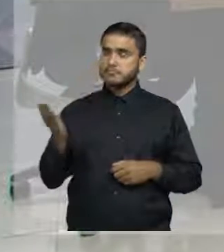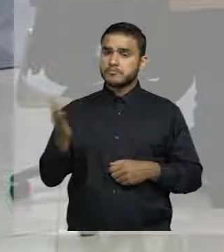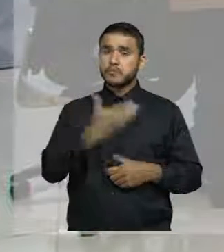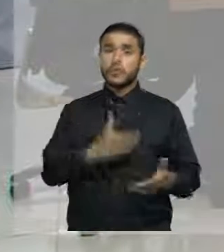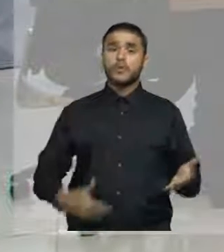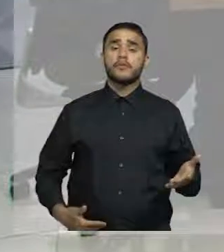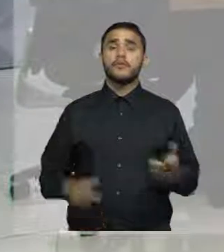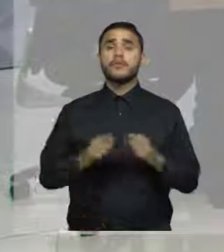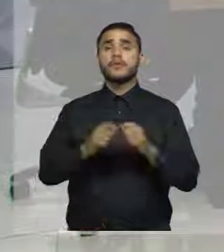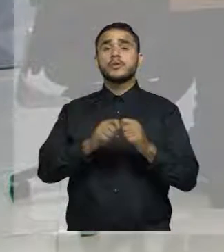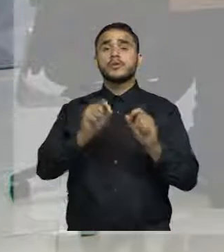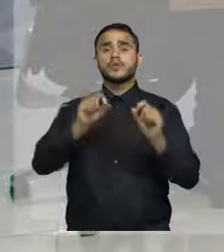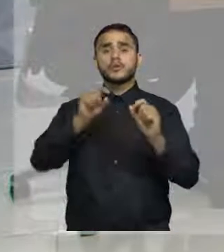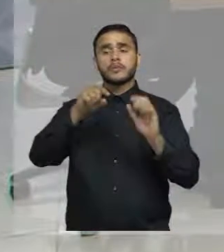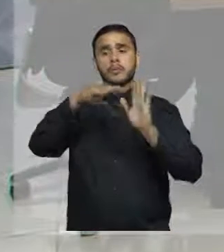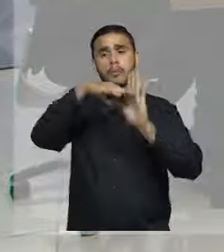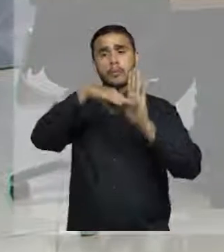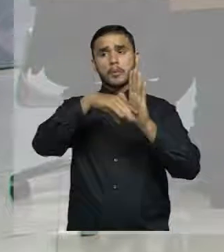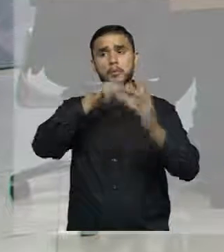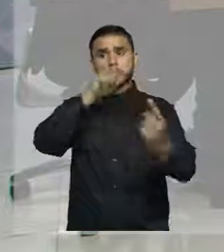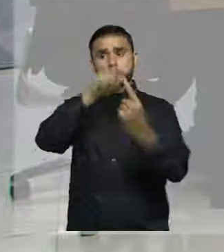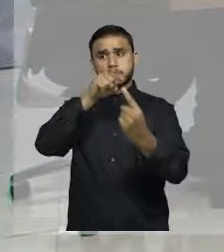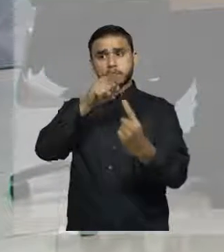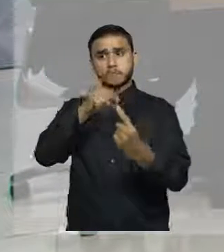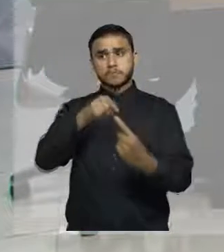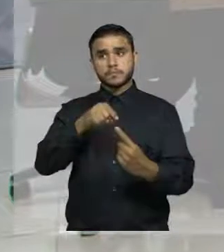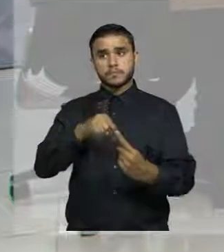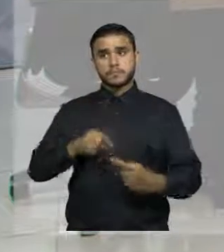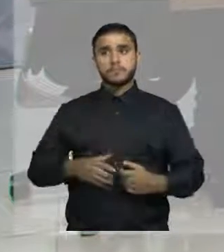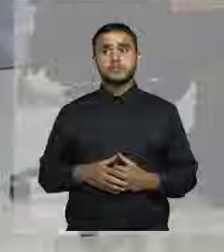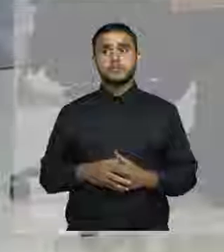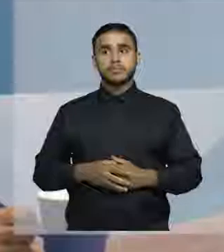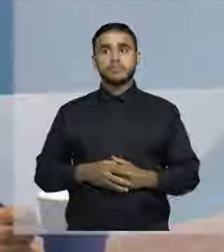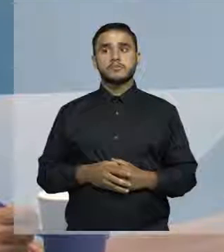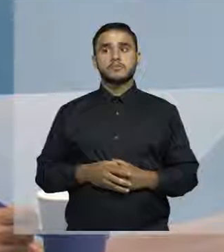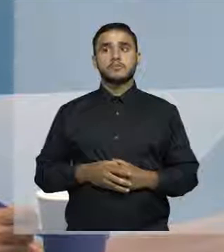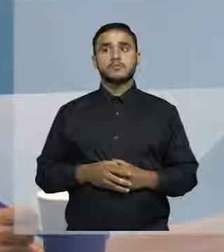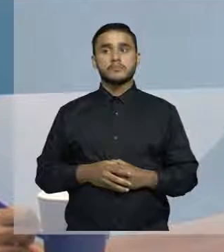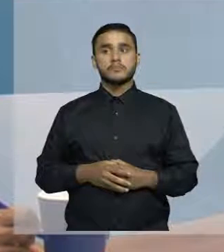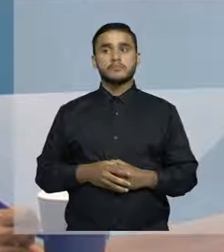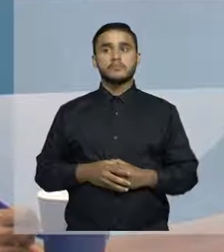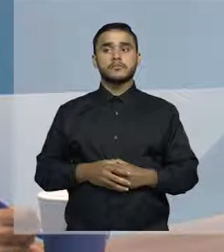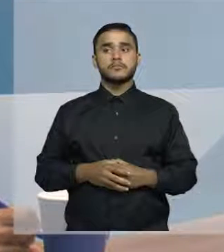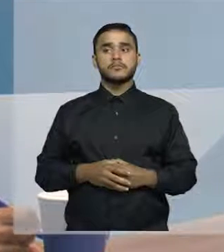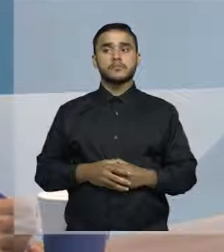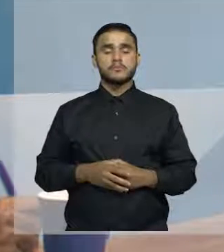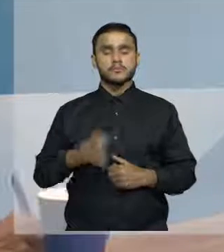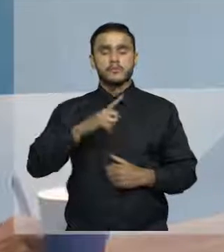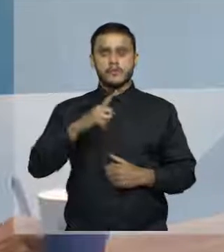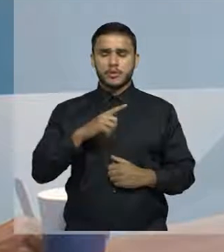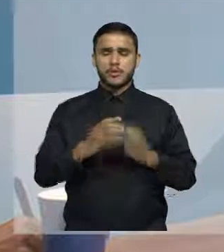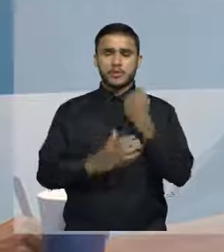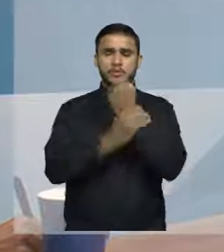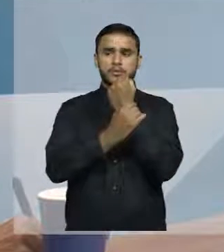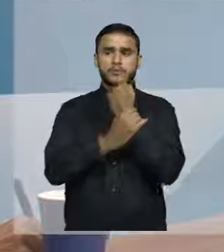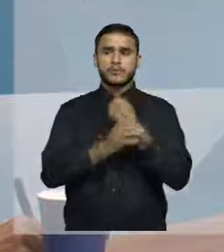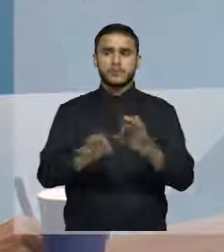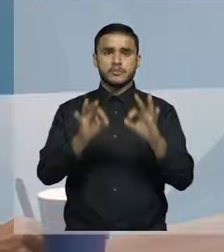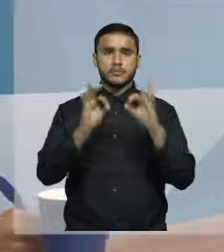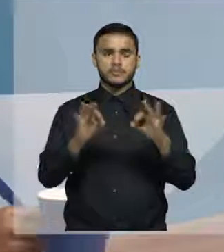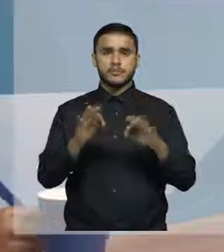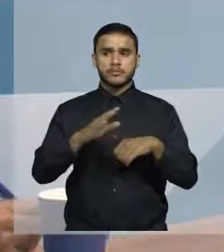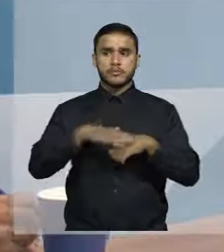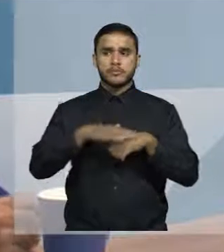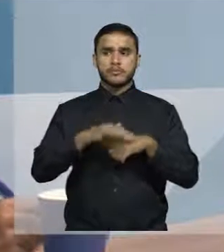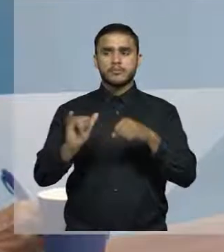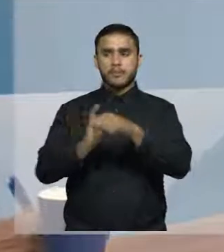adota. Porque segurança pública me parece ser algo em que requer, nas suas